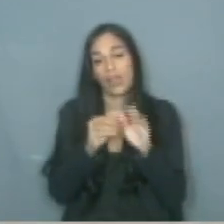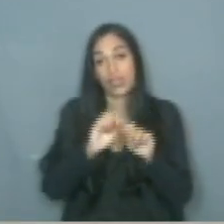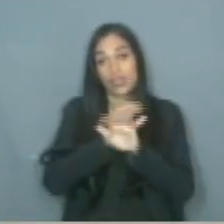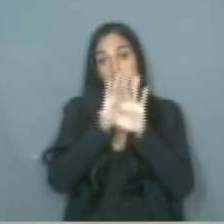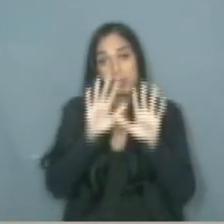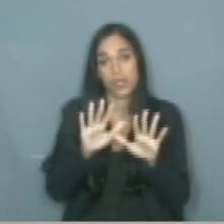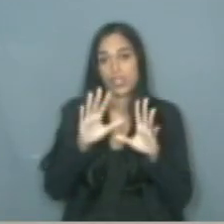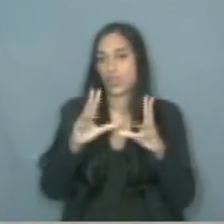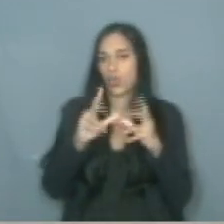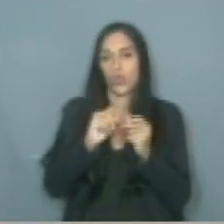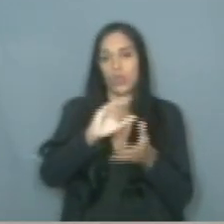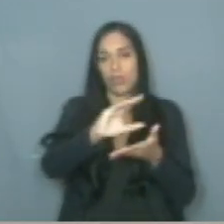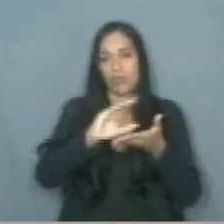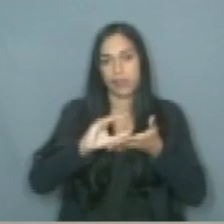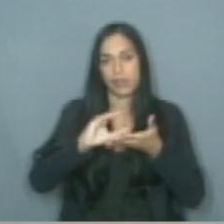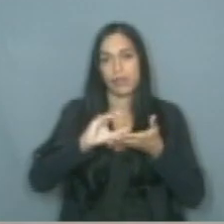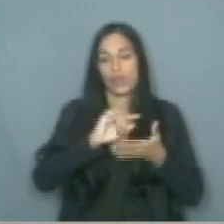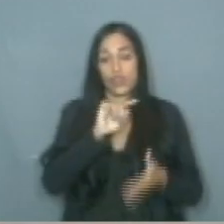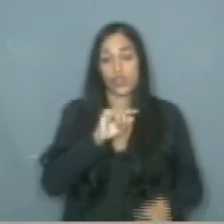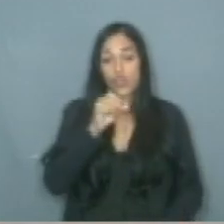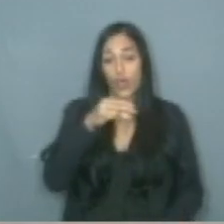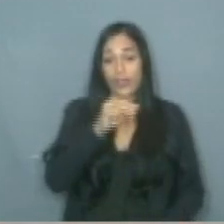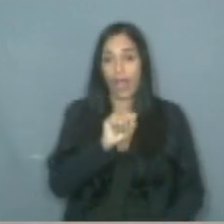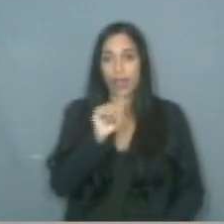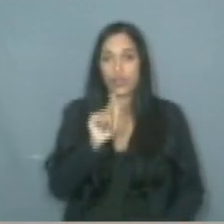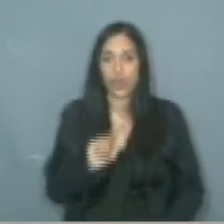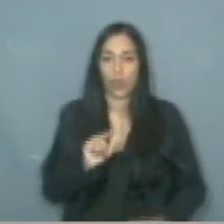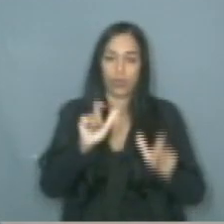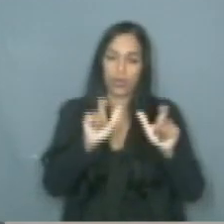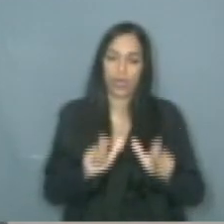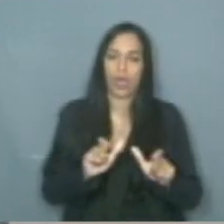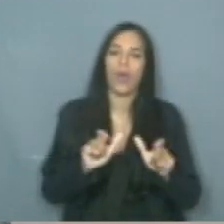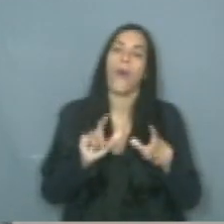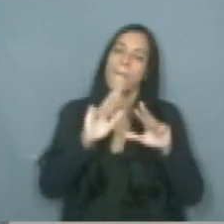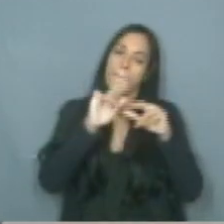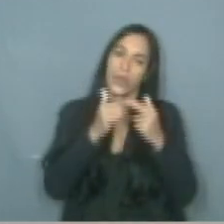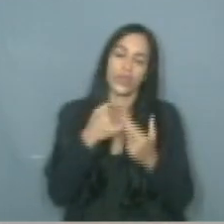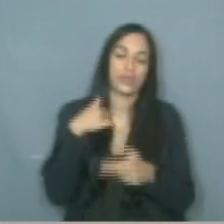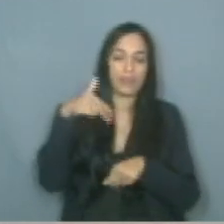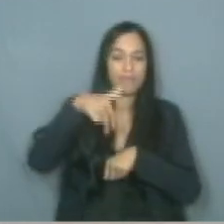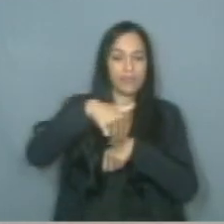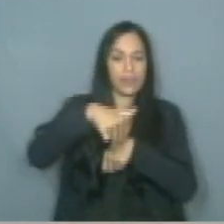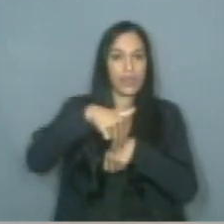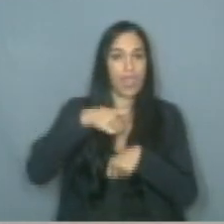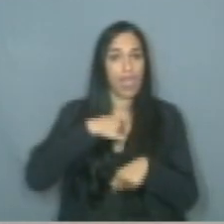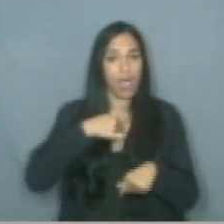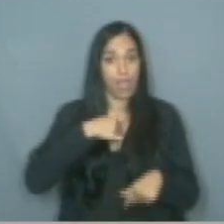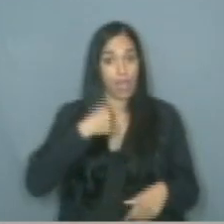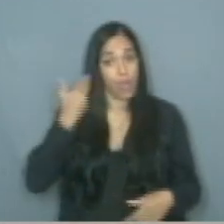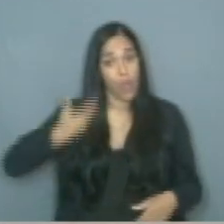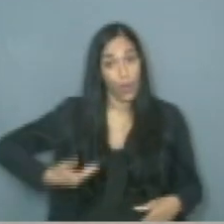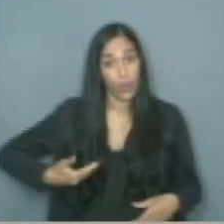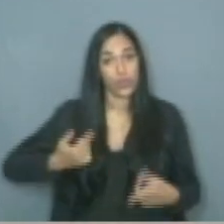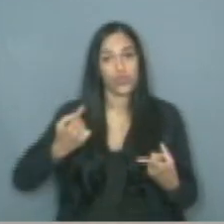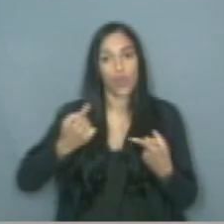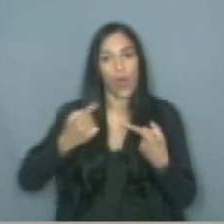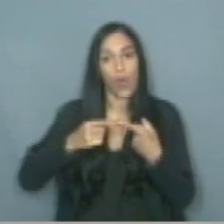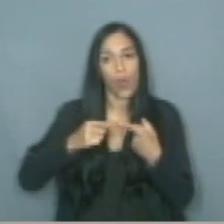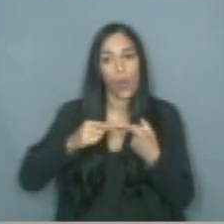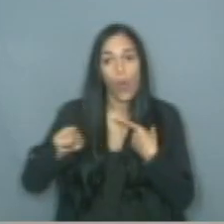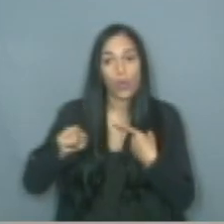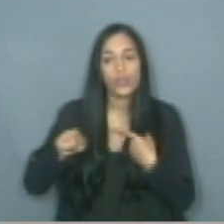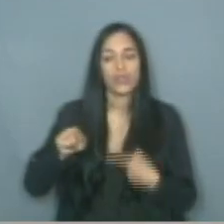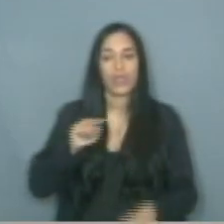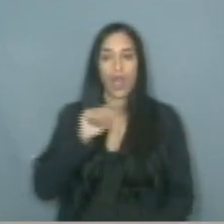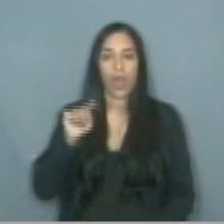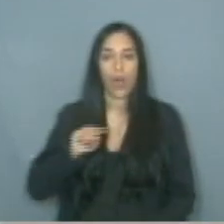que é arrecadado com o Zona Azul. Por tudo isso, eu faço o registro nessa tribuna que eu sou contra o Zona